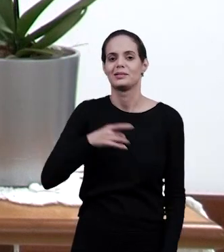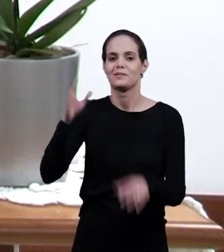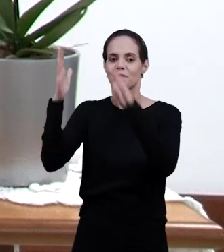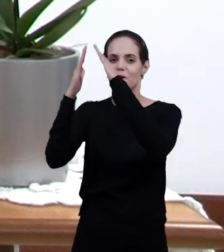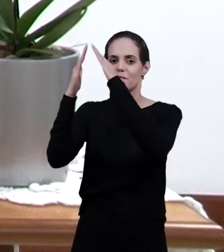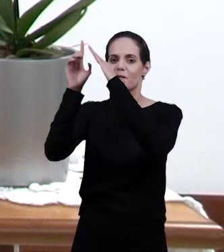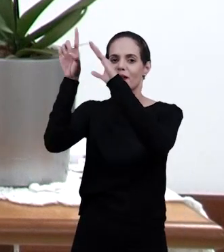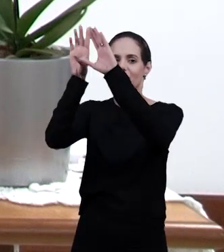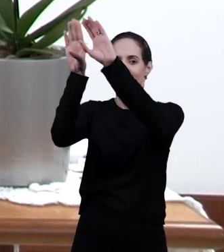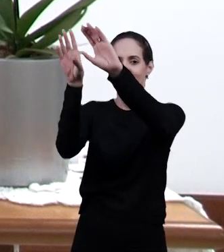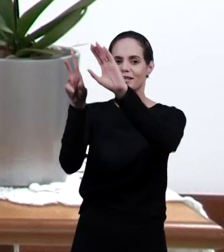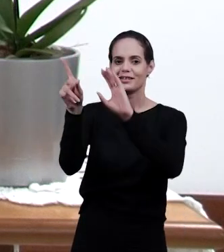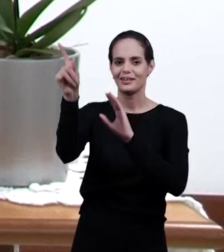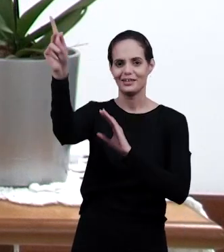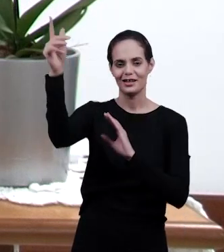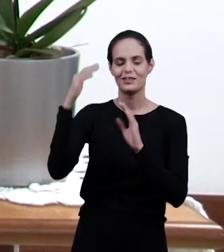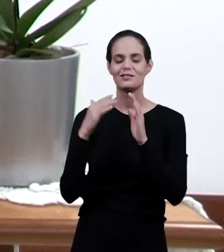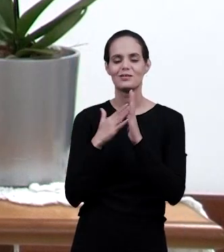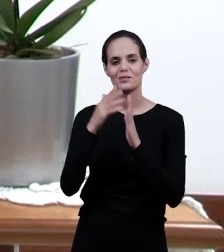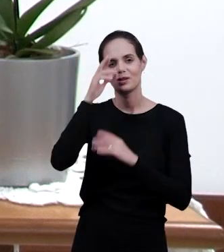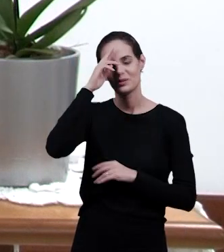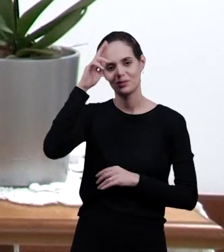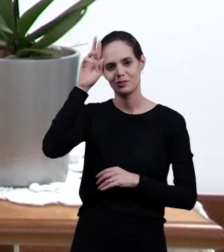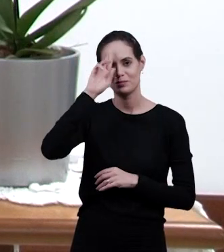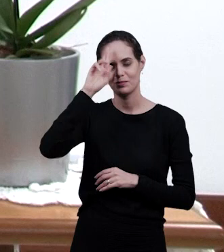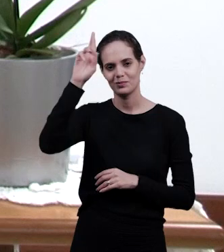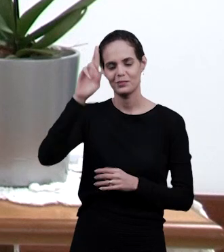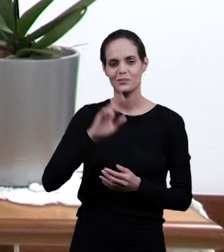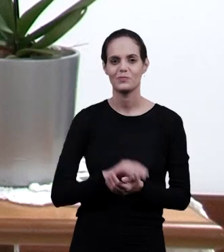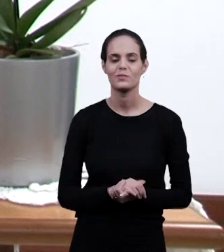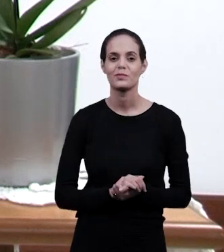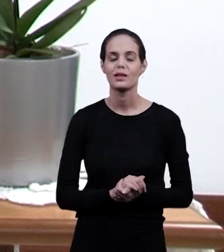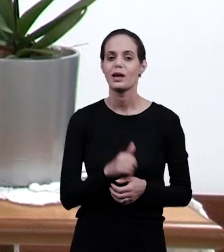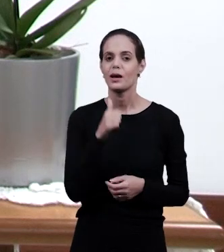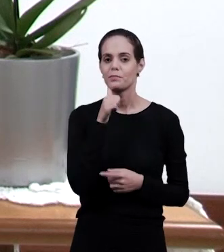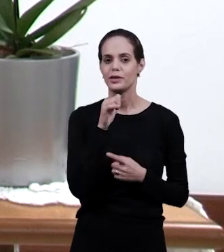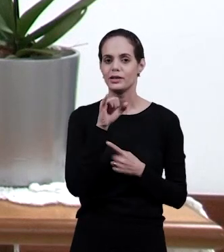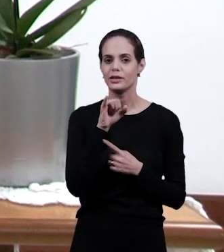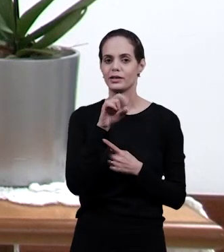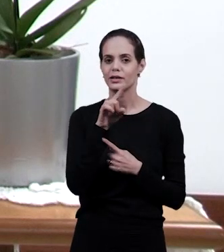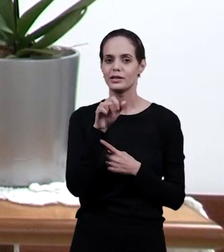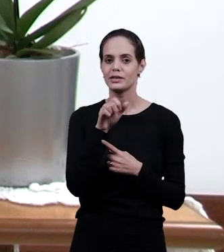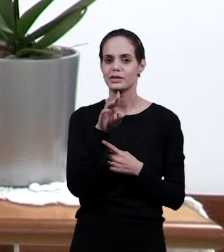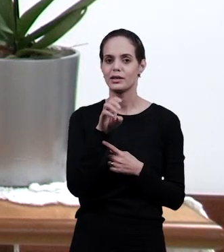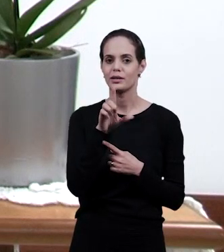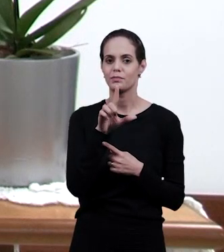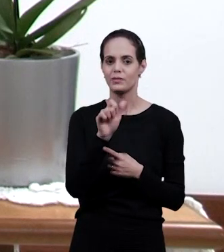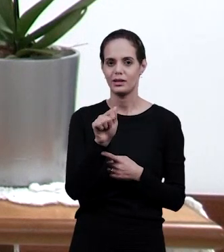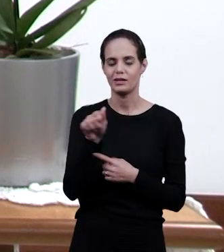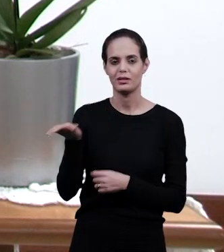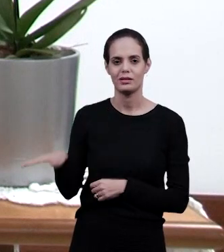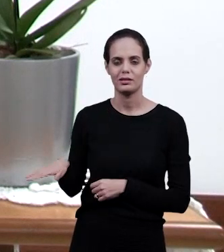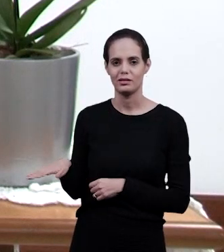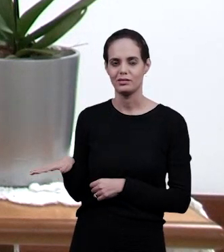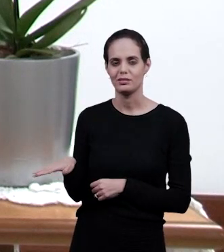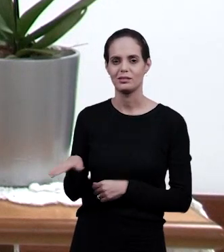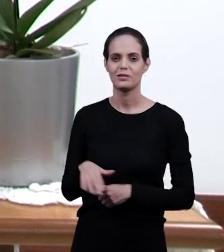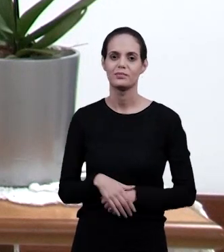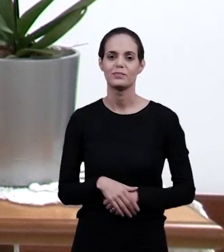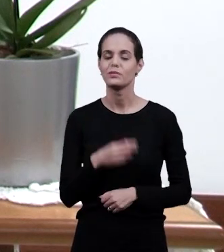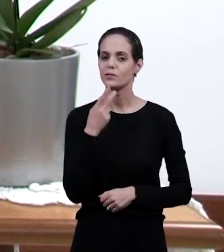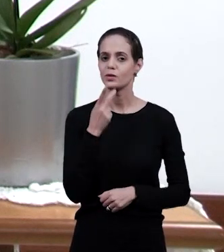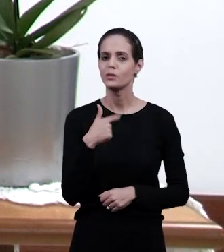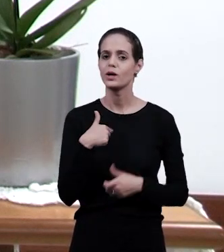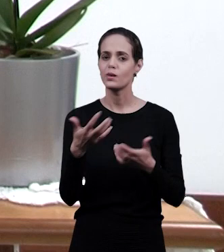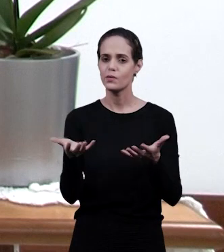para morar na eternidade. Louvado seja o nome do Senhor. A Isabela Souza Freita, de Embu Guaçu, São Paulo, uma criança,